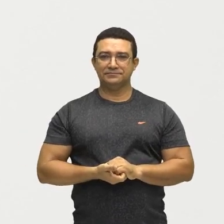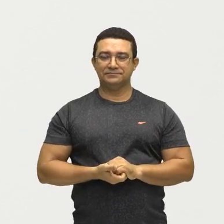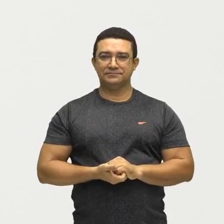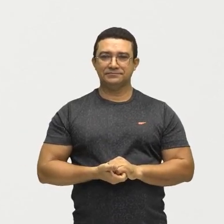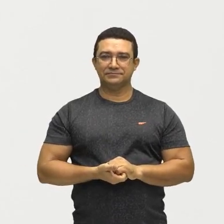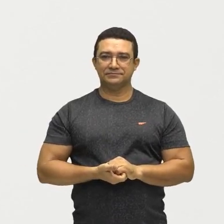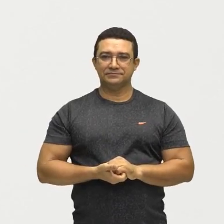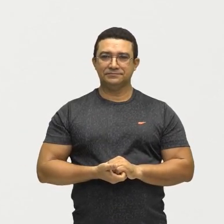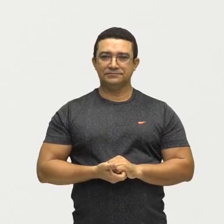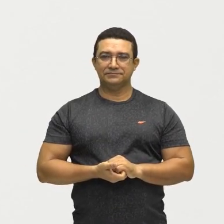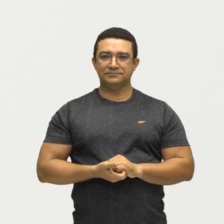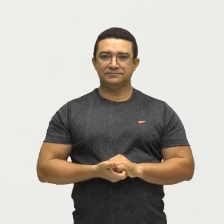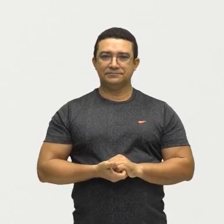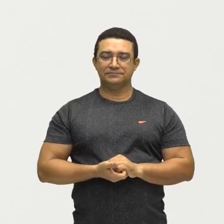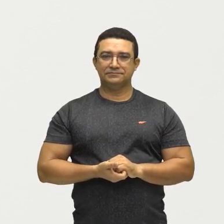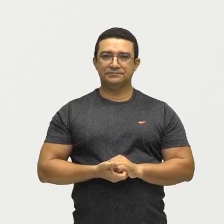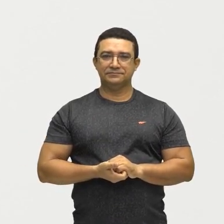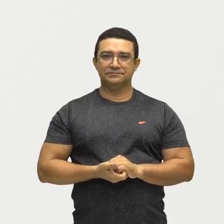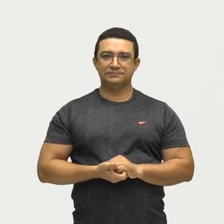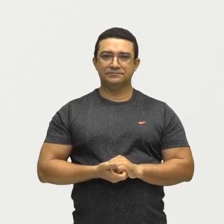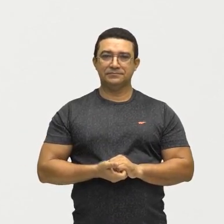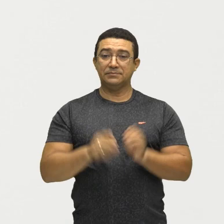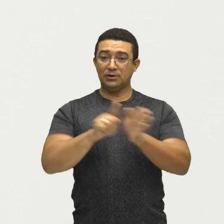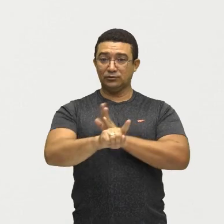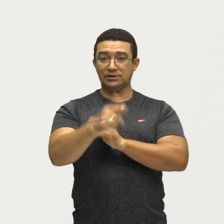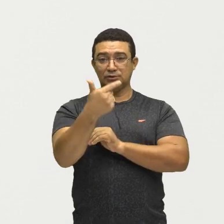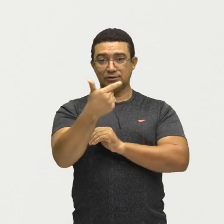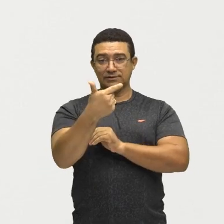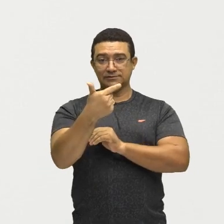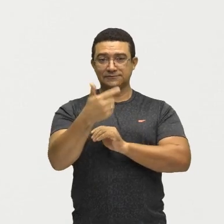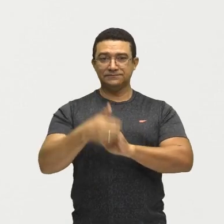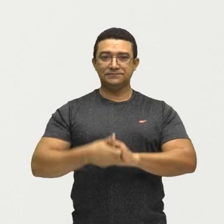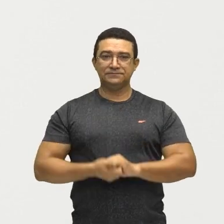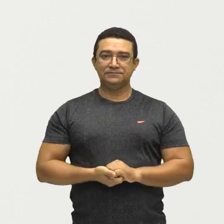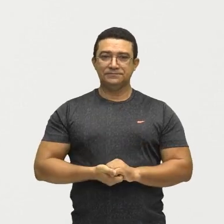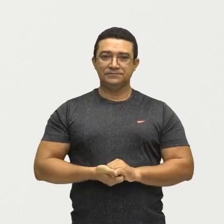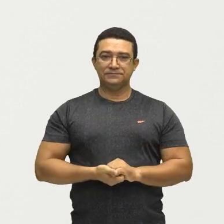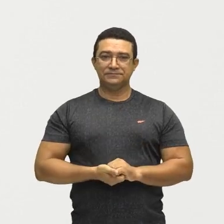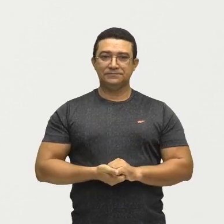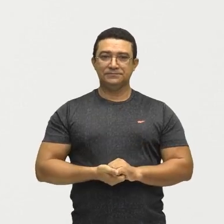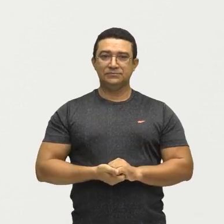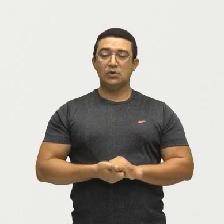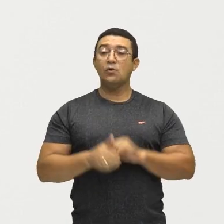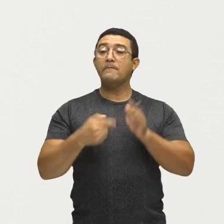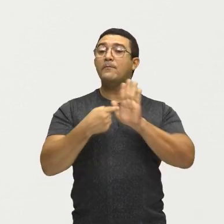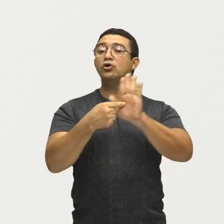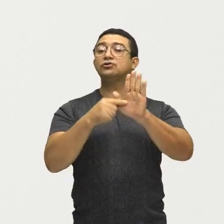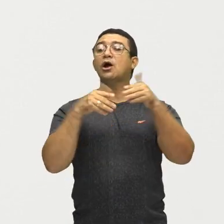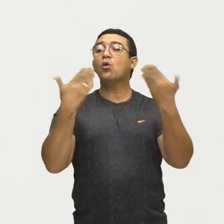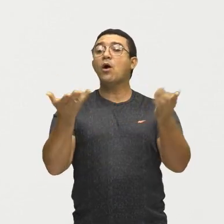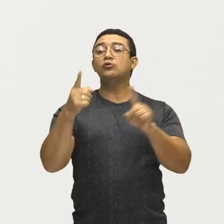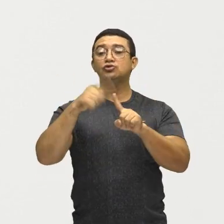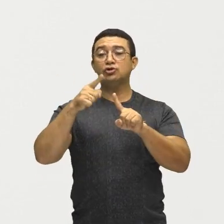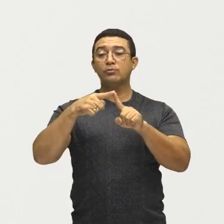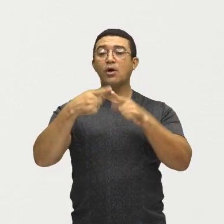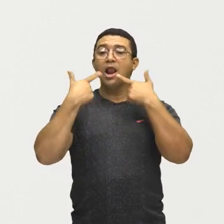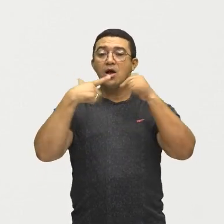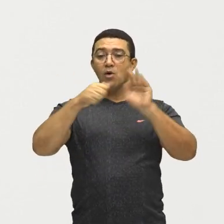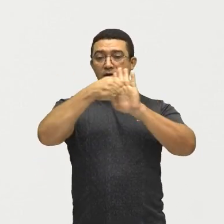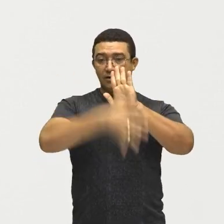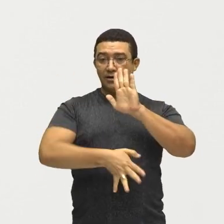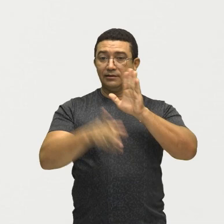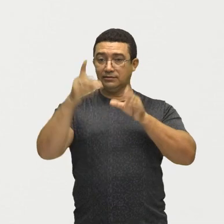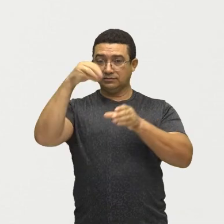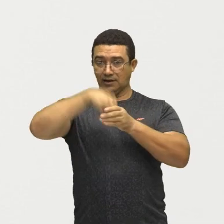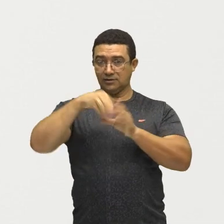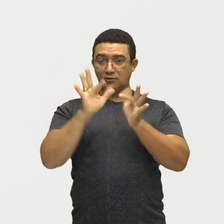vai engordar. Vamos para a questão de número 2, que pediu para identificar a figura de linguagem presente